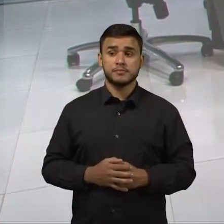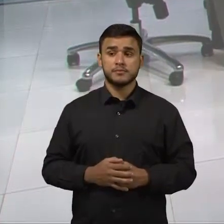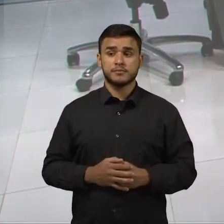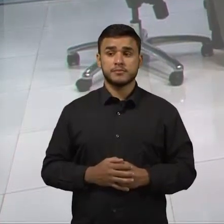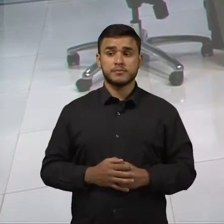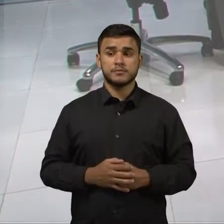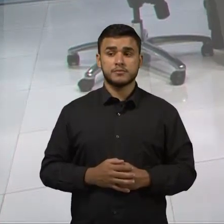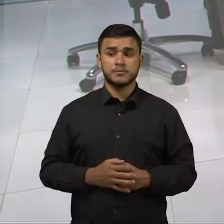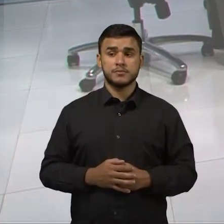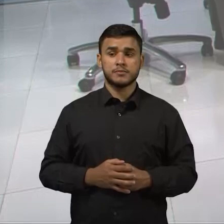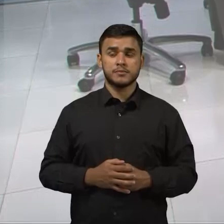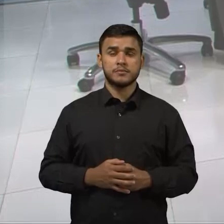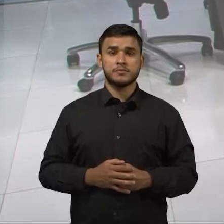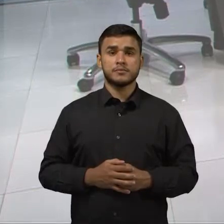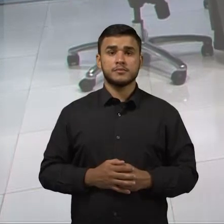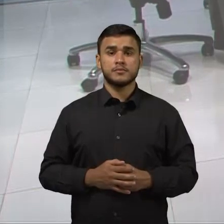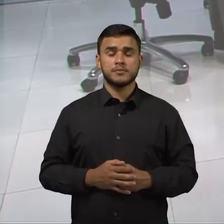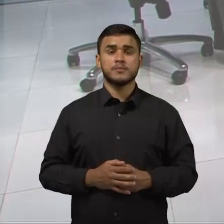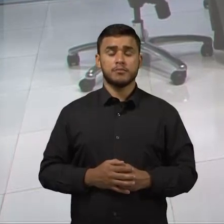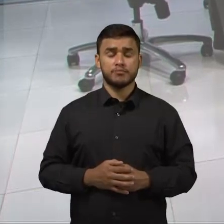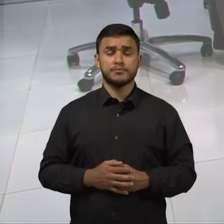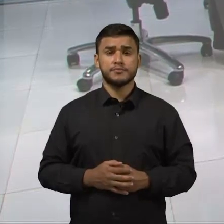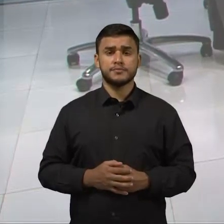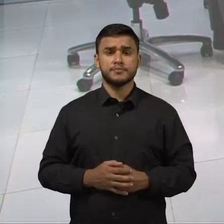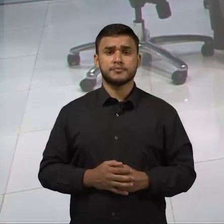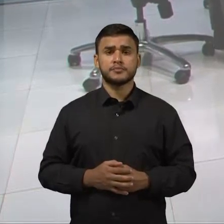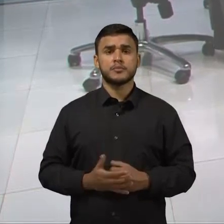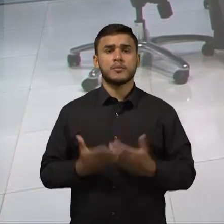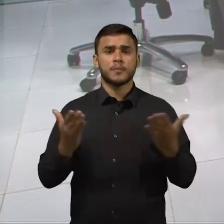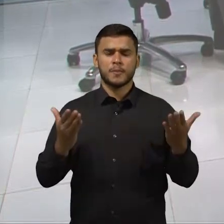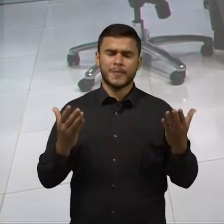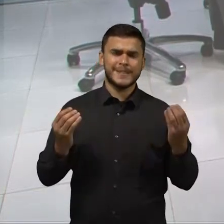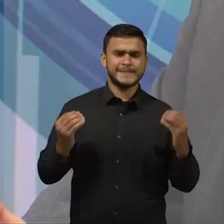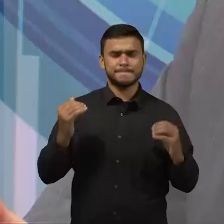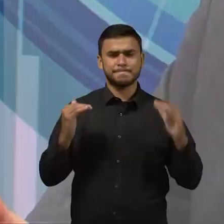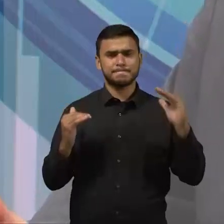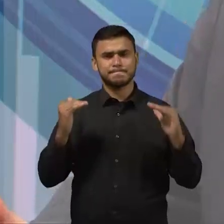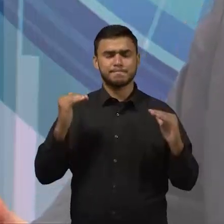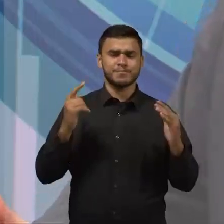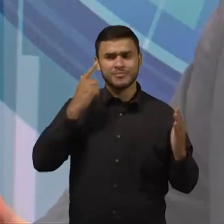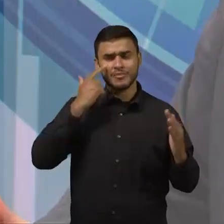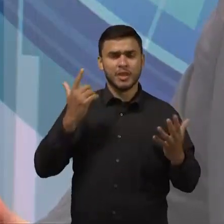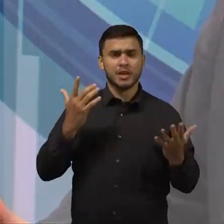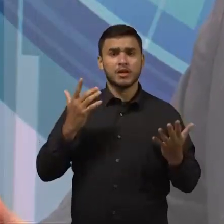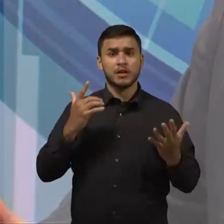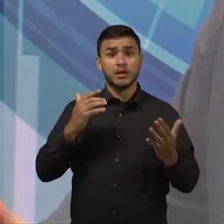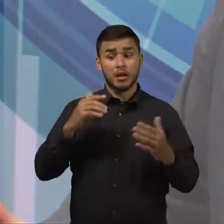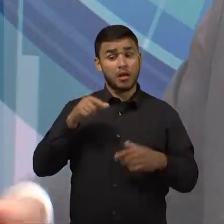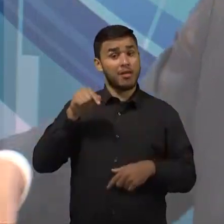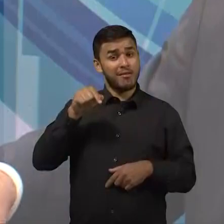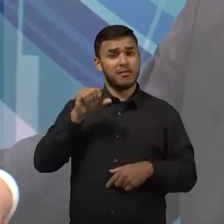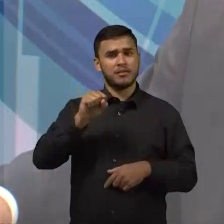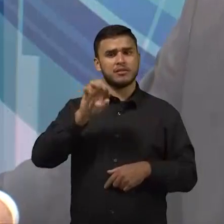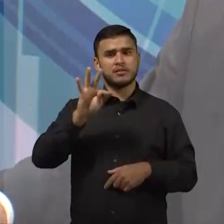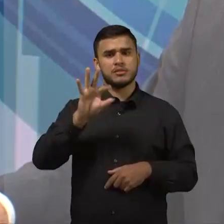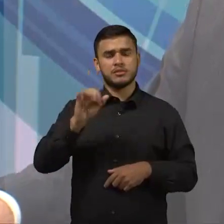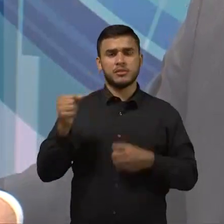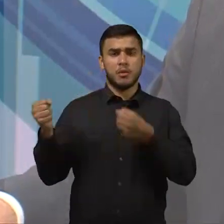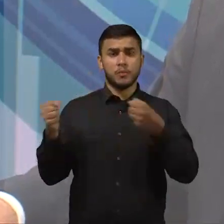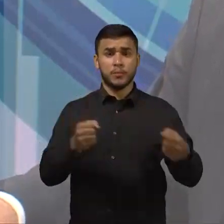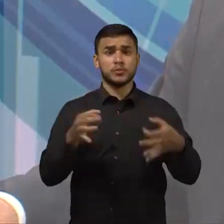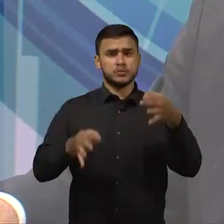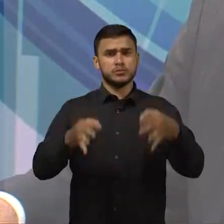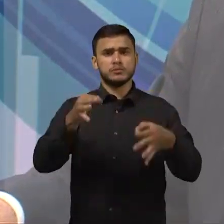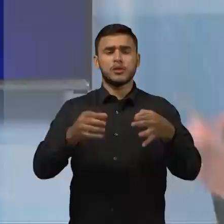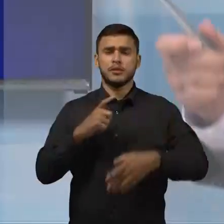minha mágoa, meu ressentimento. E isso é essa instabilidade toda que o Supremo Tribunal Federal tem sido o